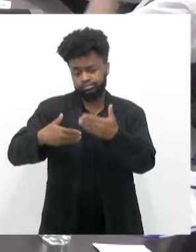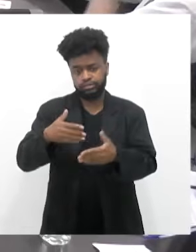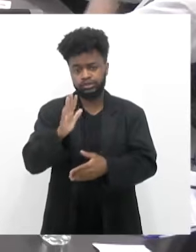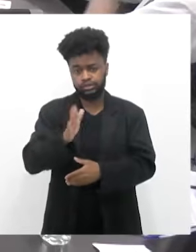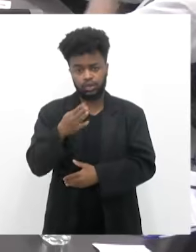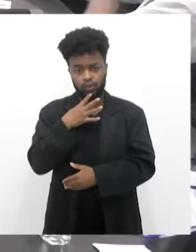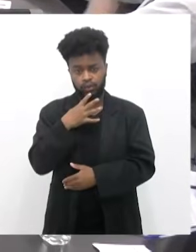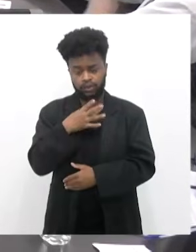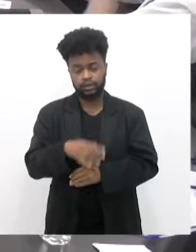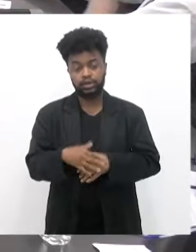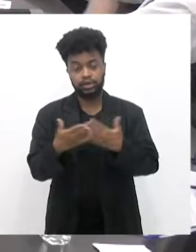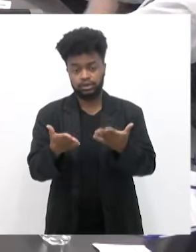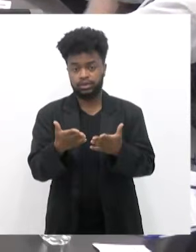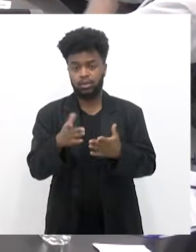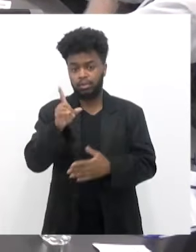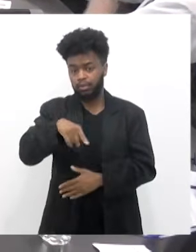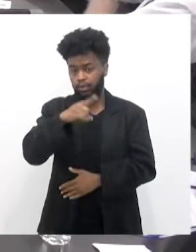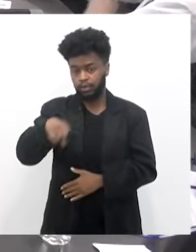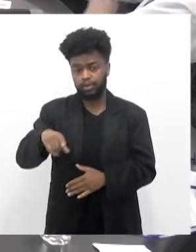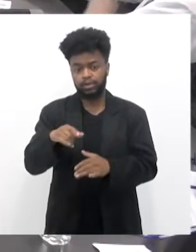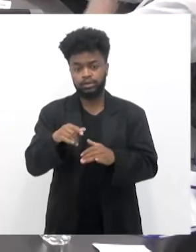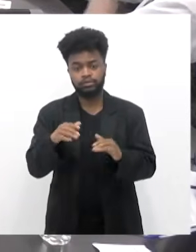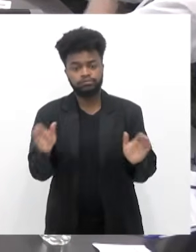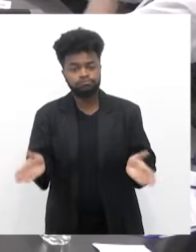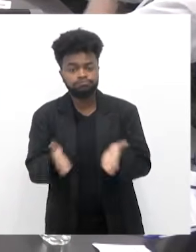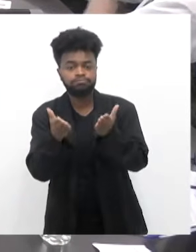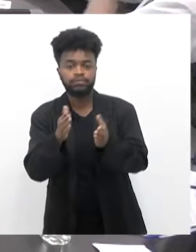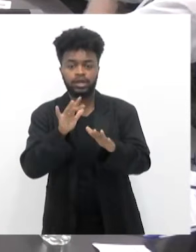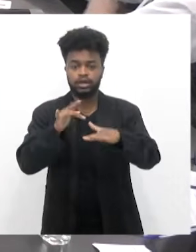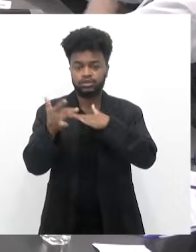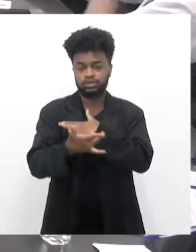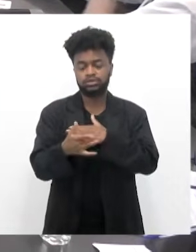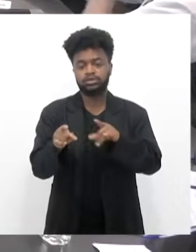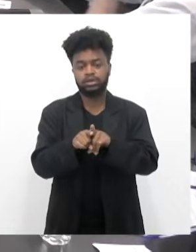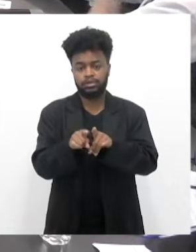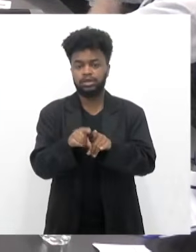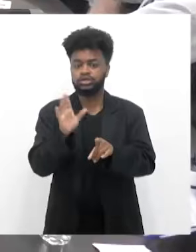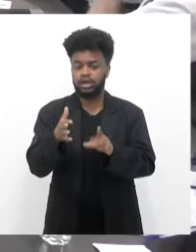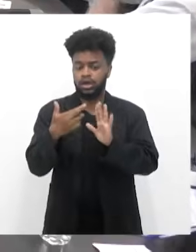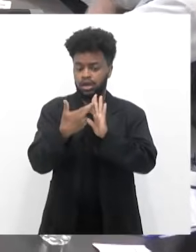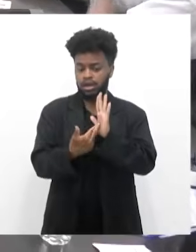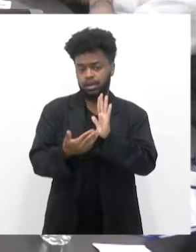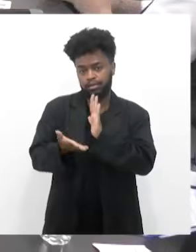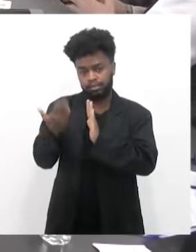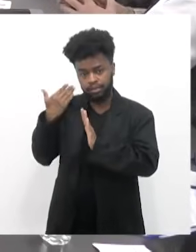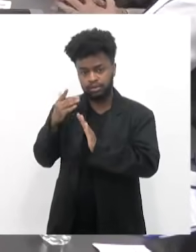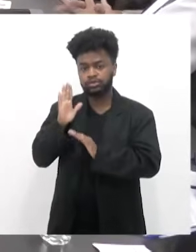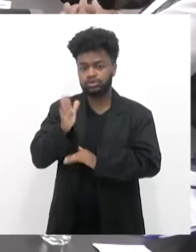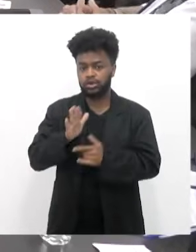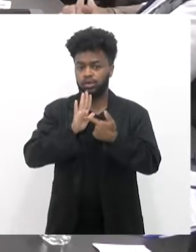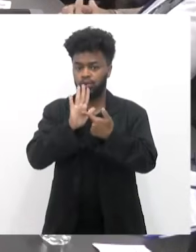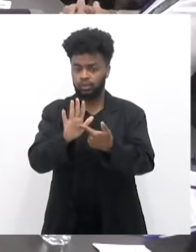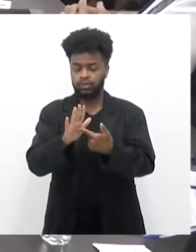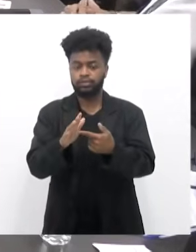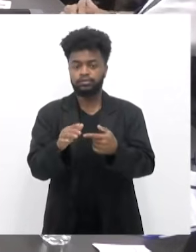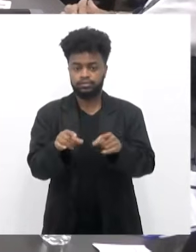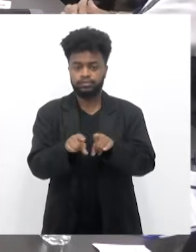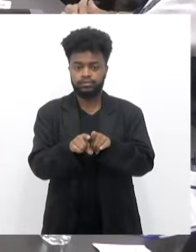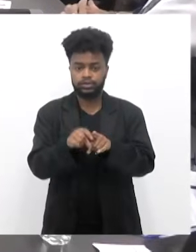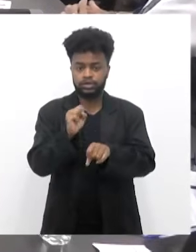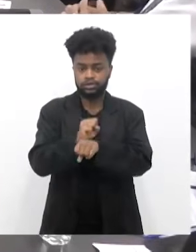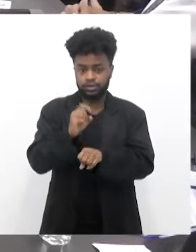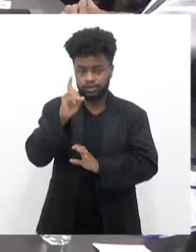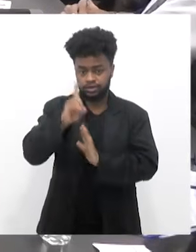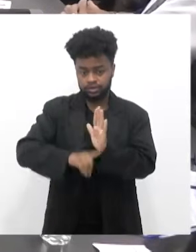Então, está vedado o impulsionamento de rede social e tudo mais, já estava previsto na regra original, salvaguardando o direito do